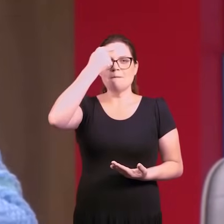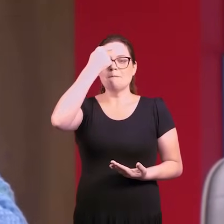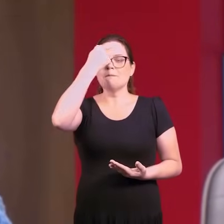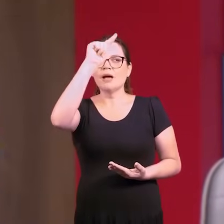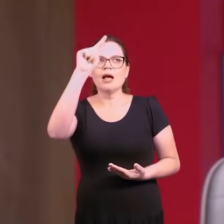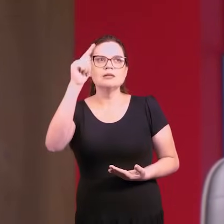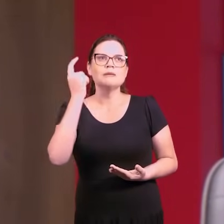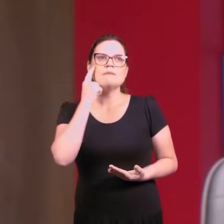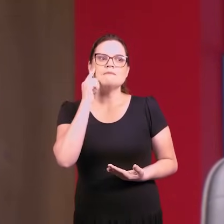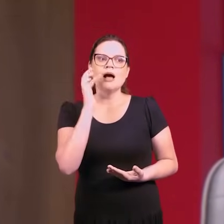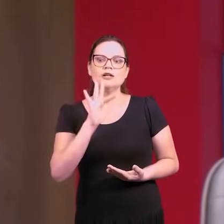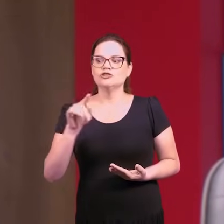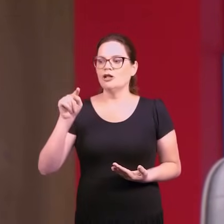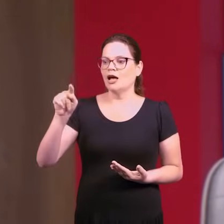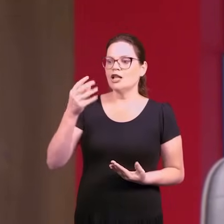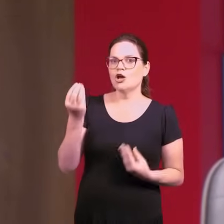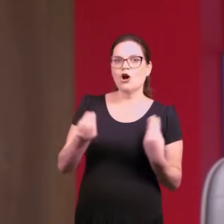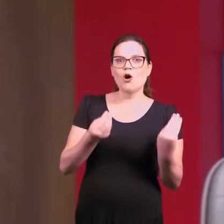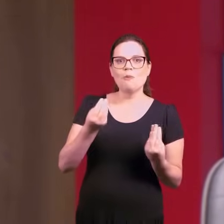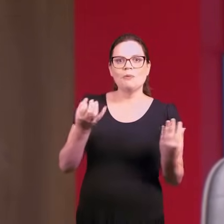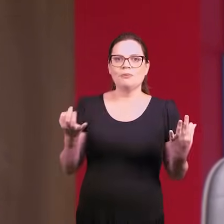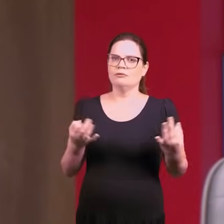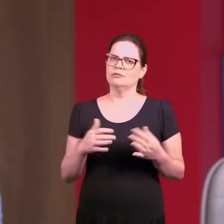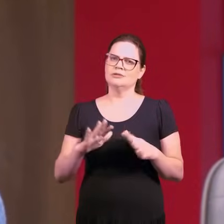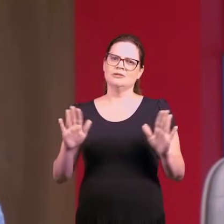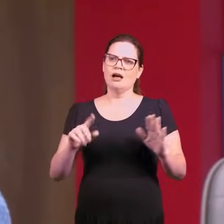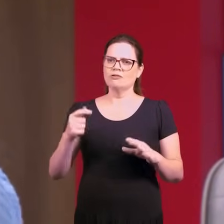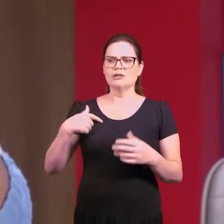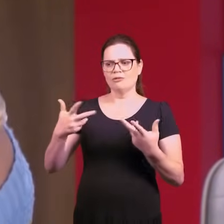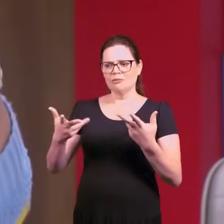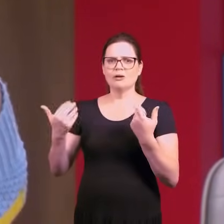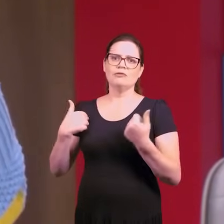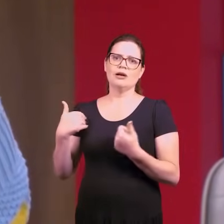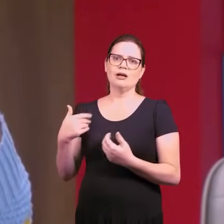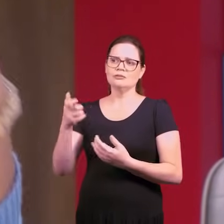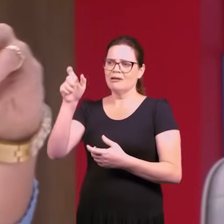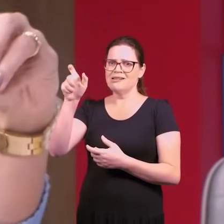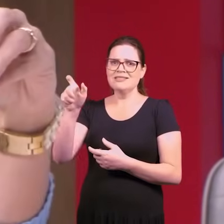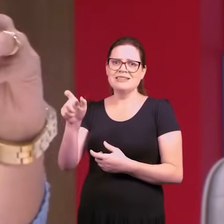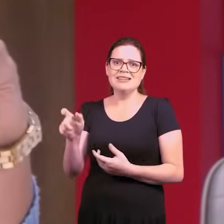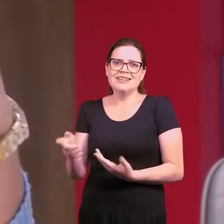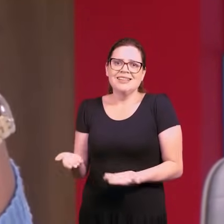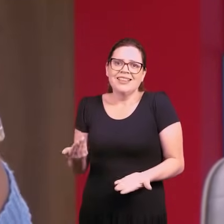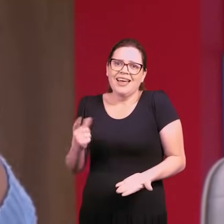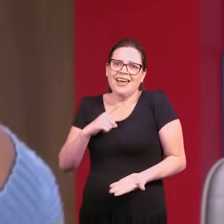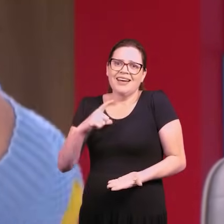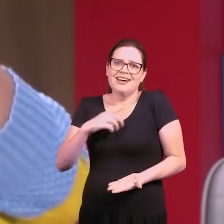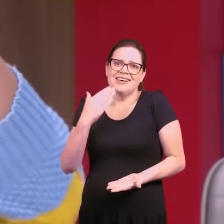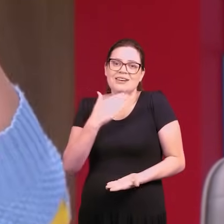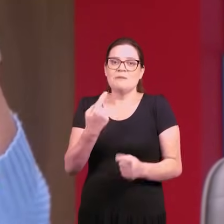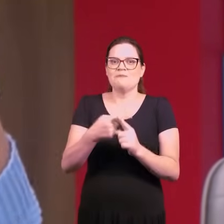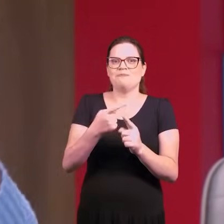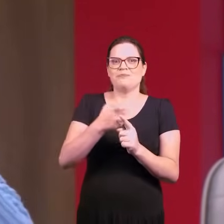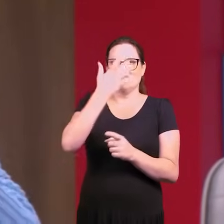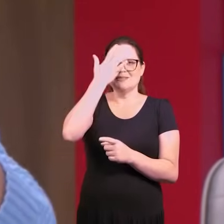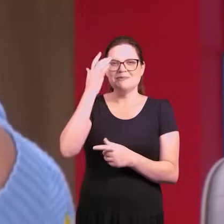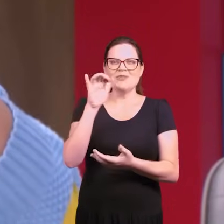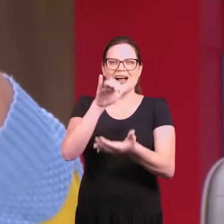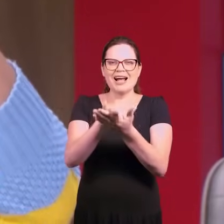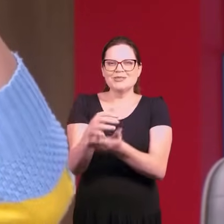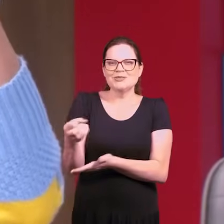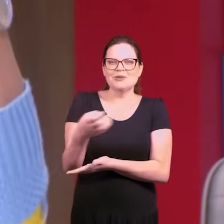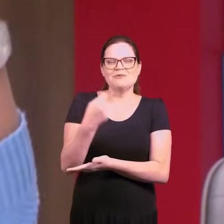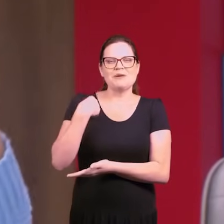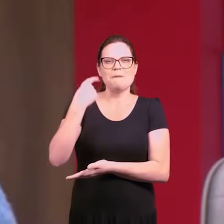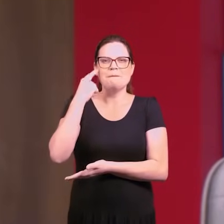bom de forma prática. Porque muitas vezes, principalmente as jovens, quem casado recentemente, cria aquele ideal,